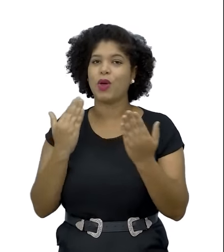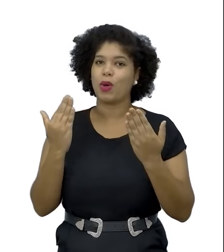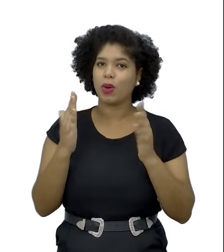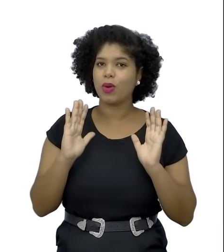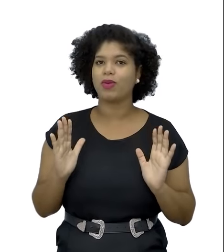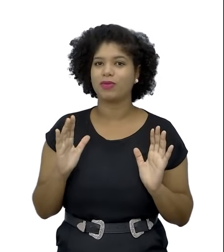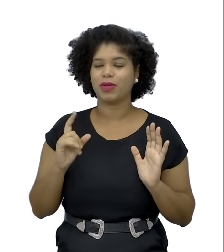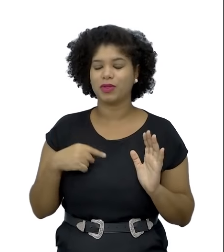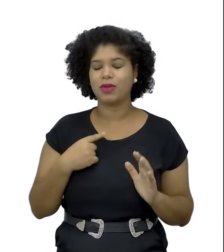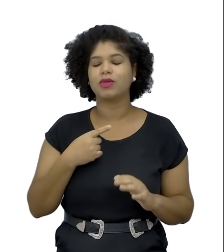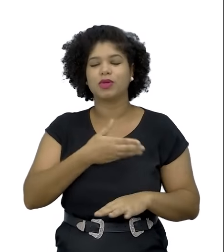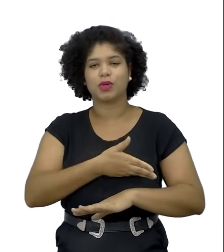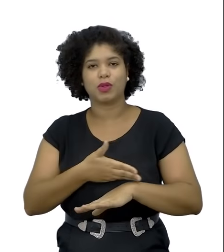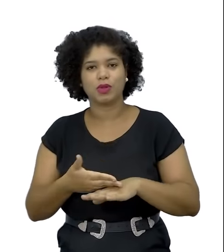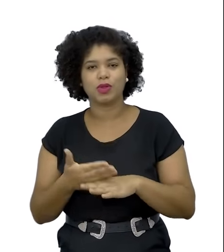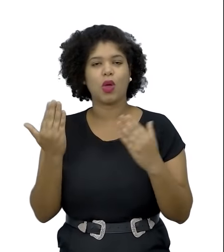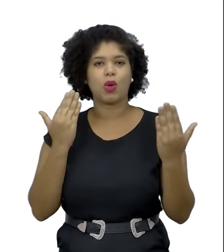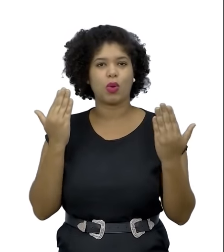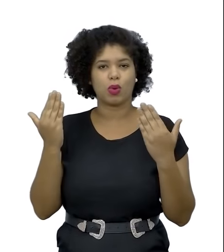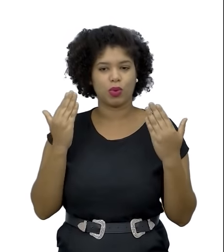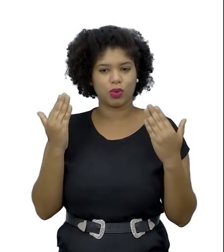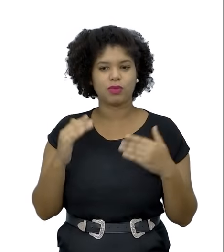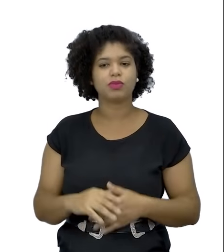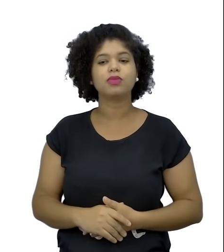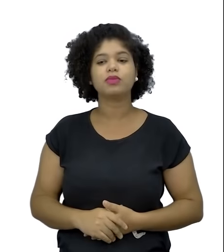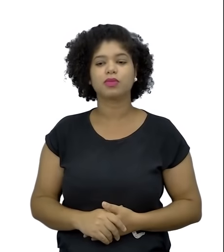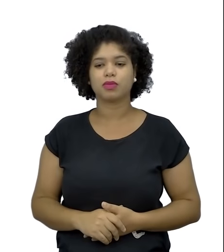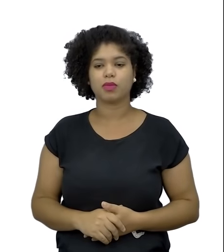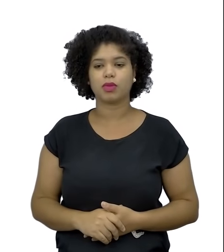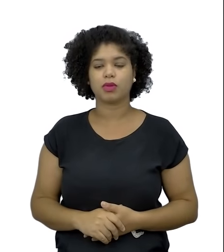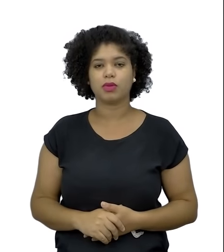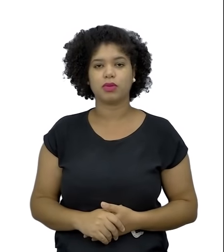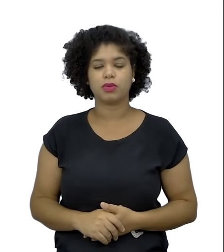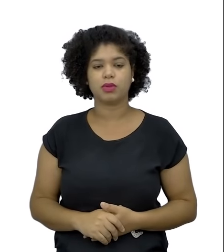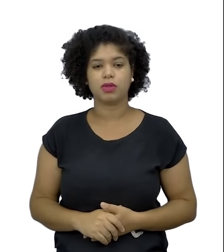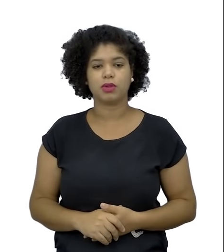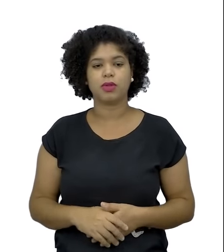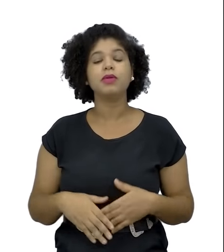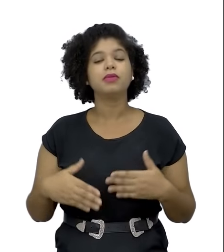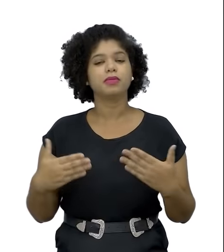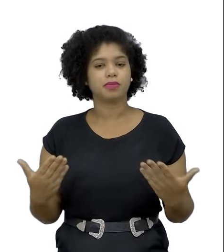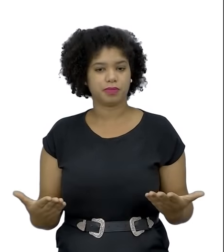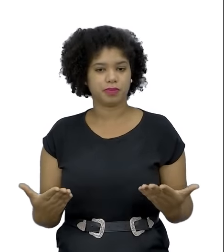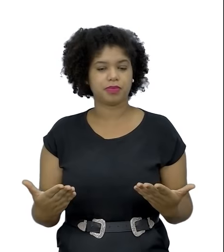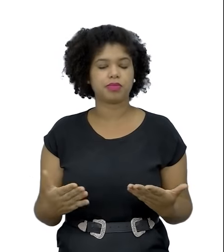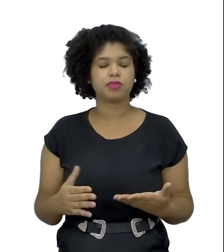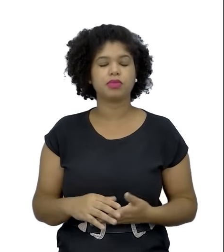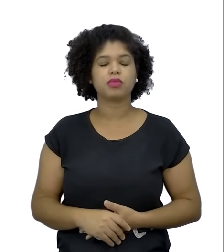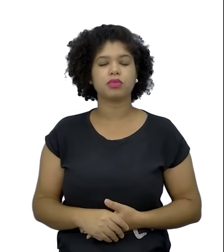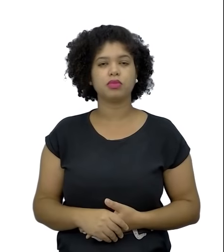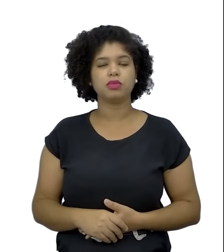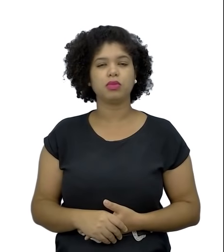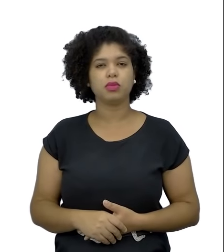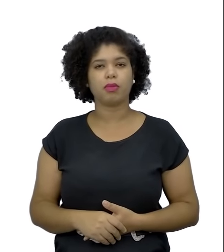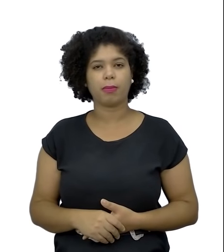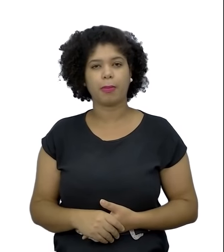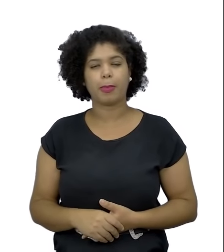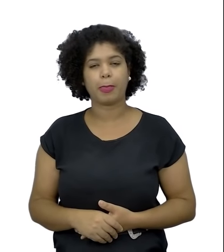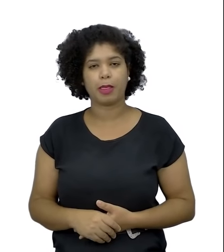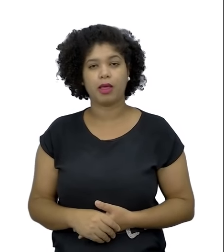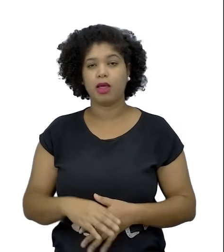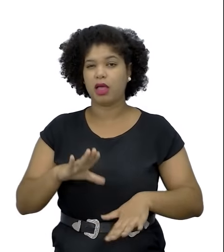sempre compara algo em relação a alguma coisa. E apesar, né, de não